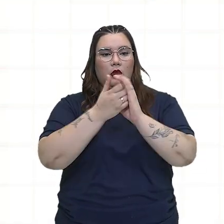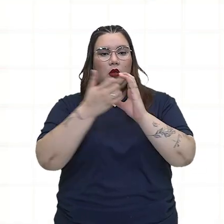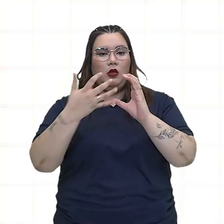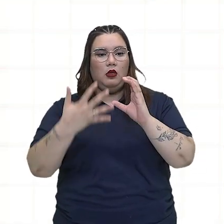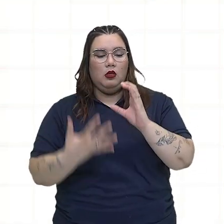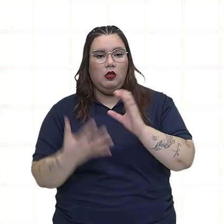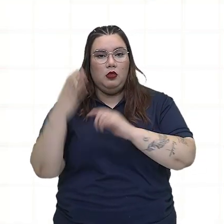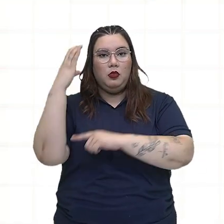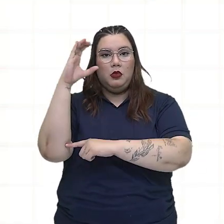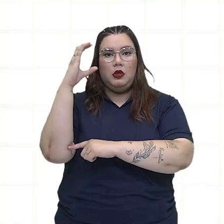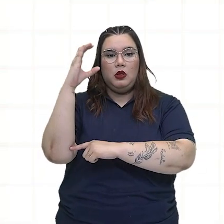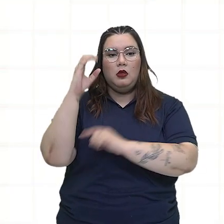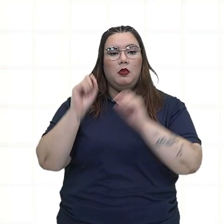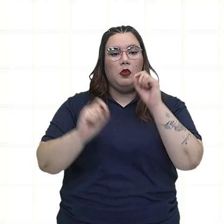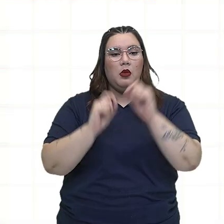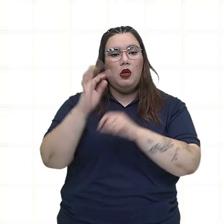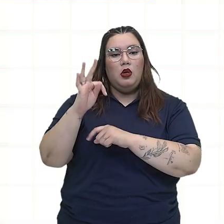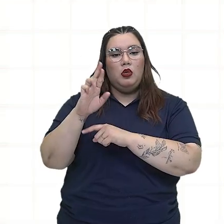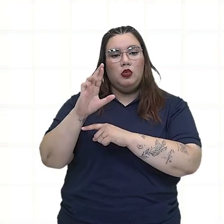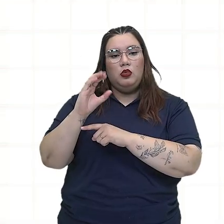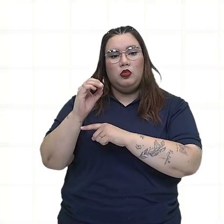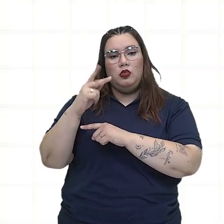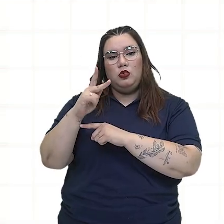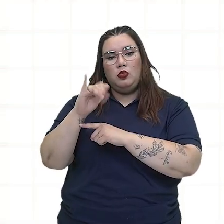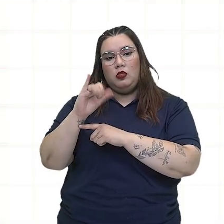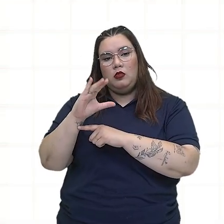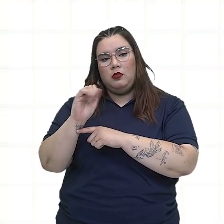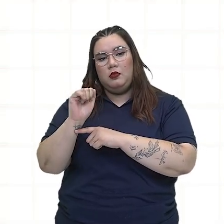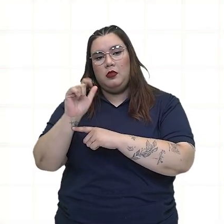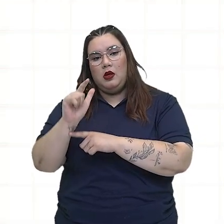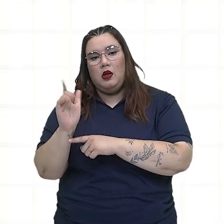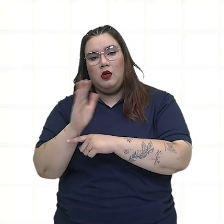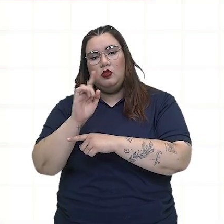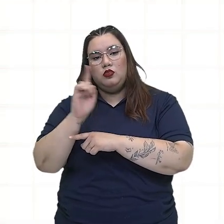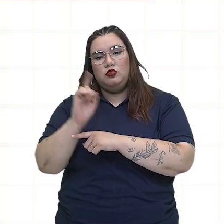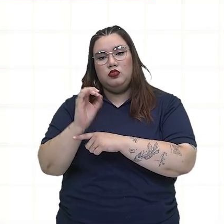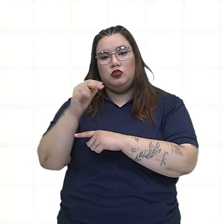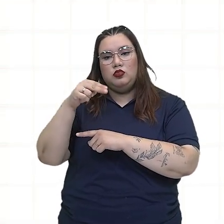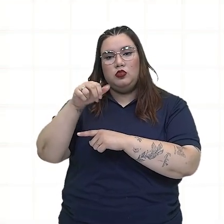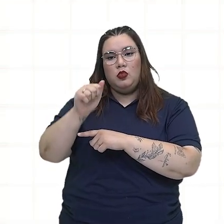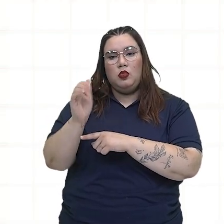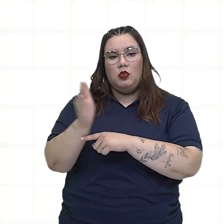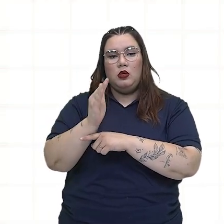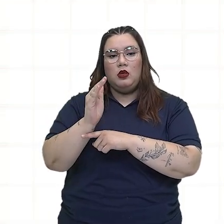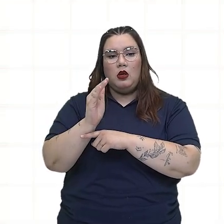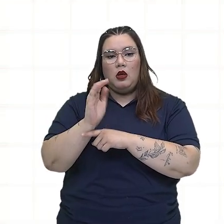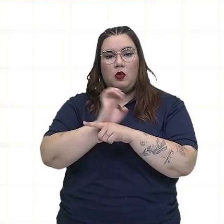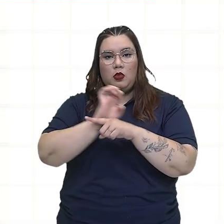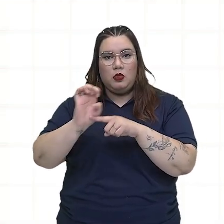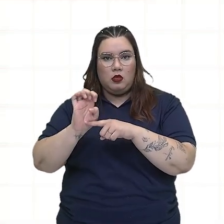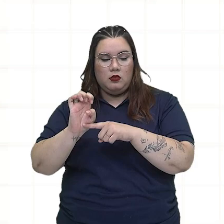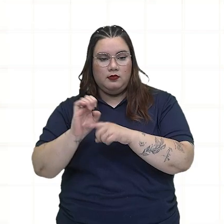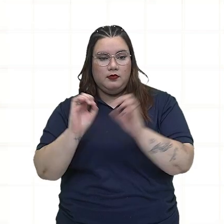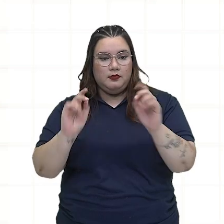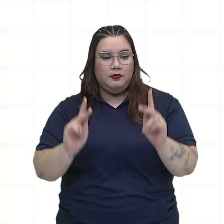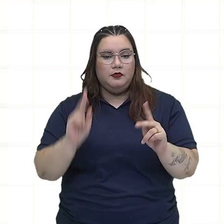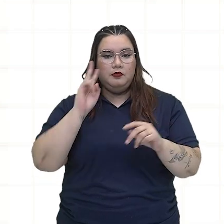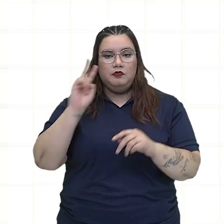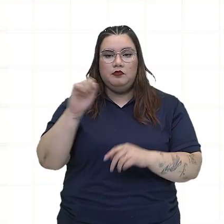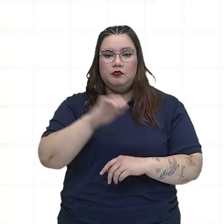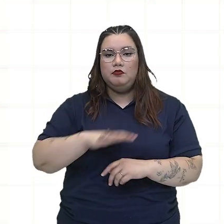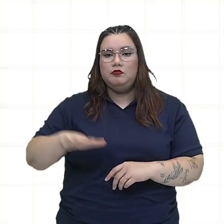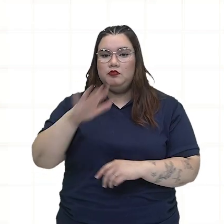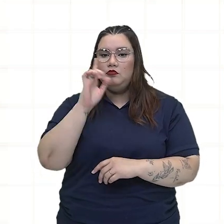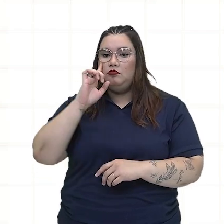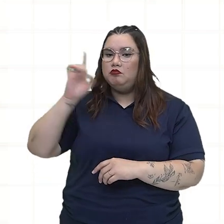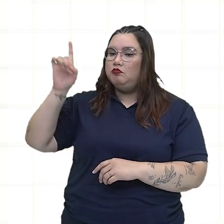identificar as características do clima tropical, zona equatorial. Observem a área de